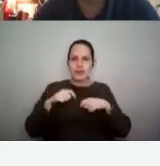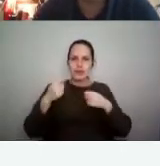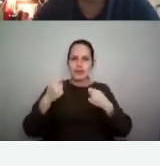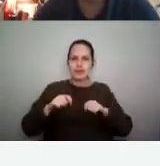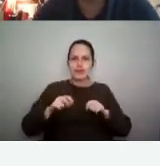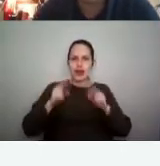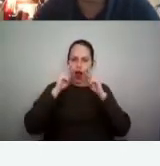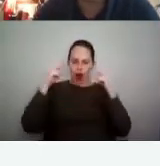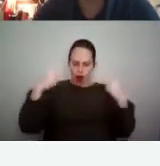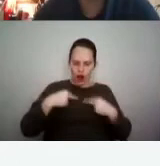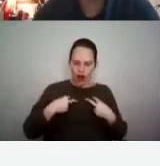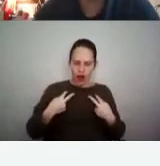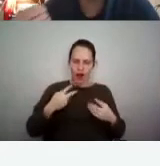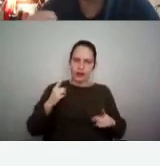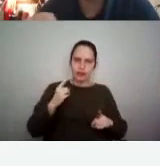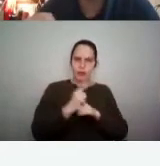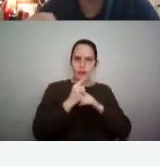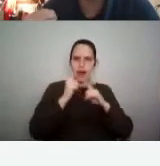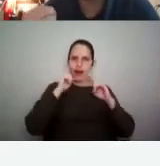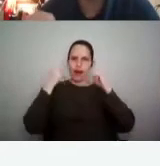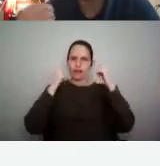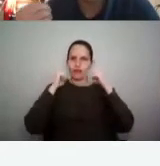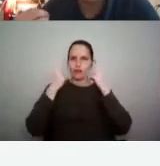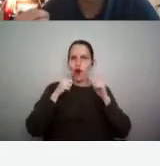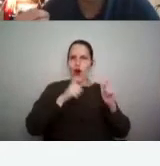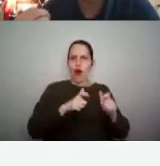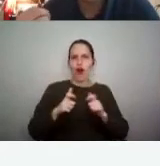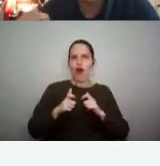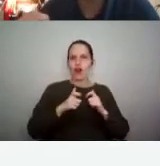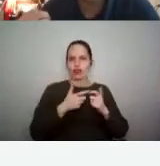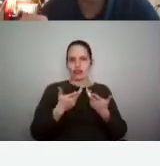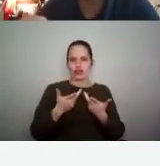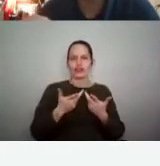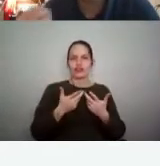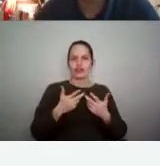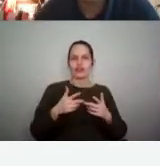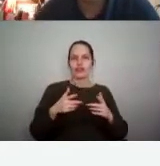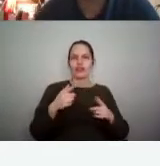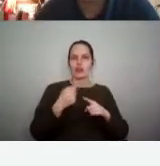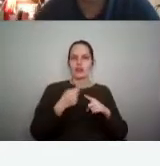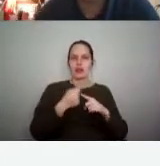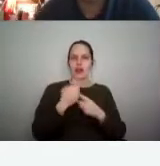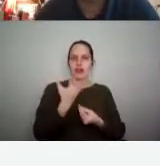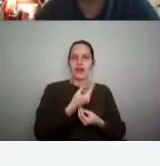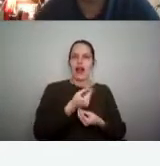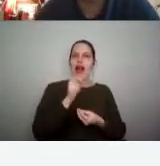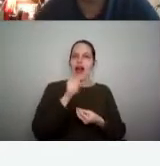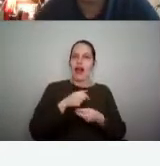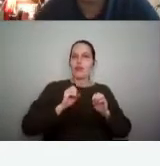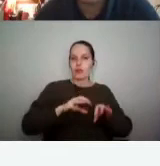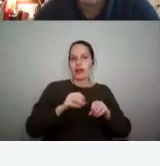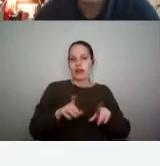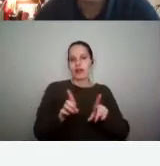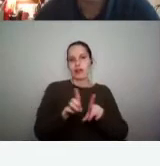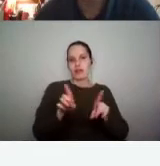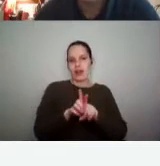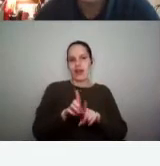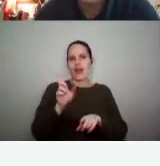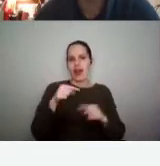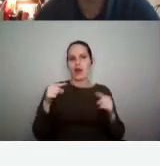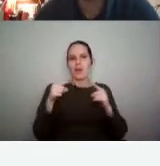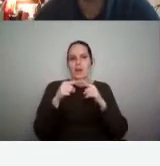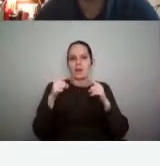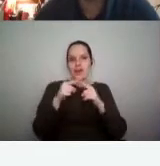poder construir essa obra de arte que é ser educador. Porque ser educador é também ser um artista.